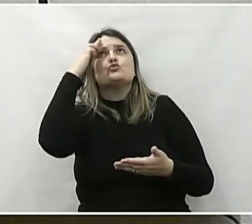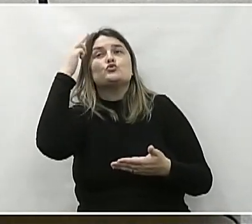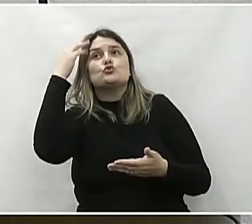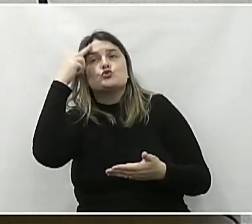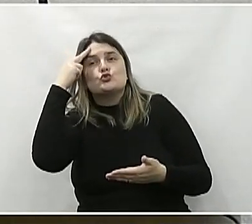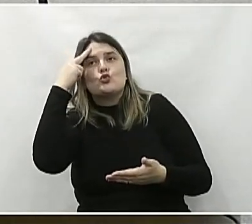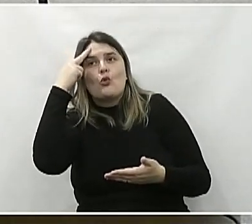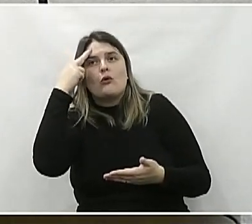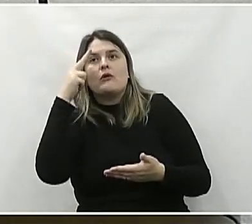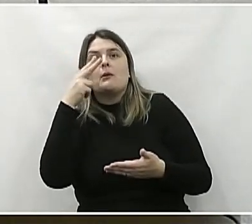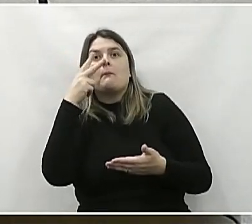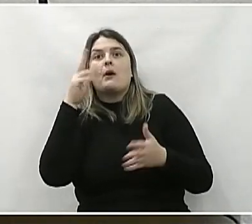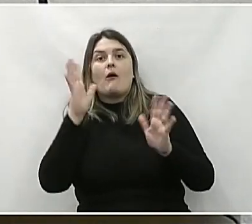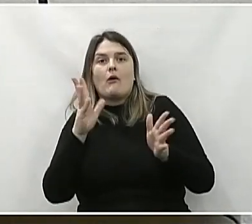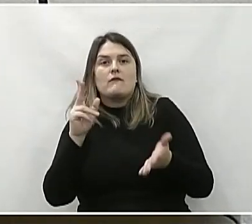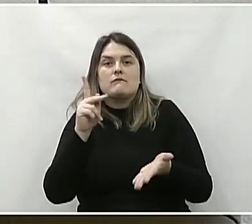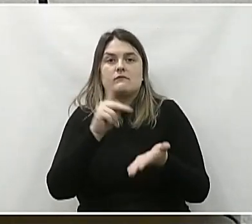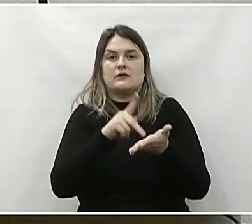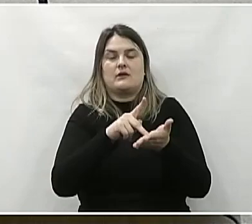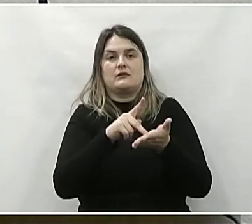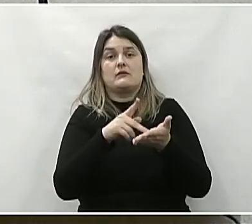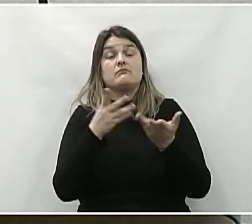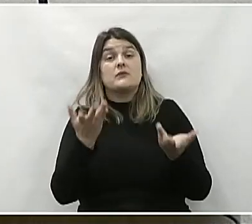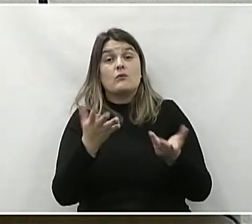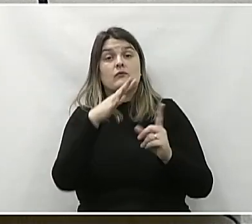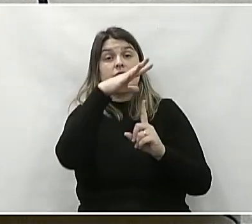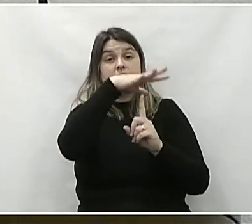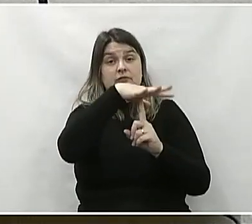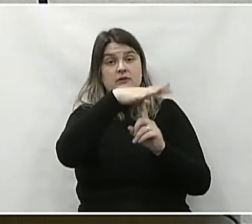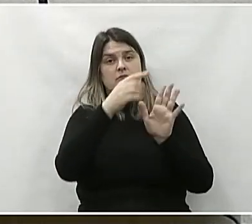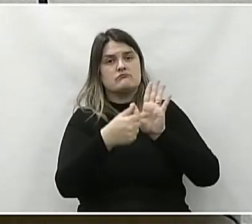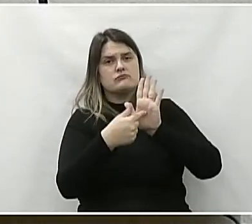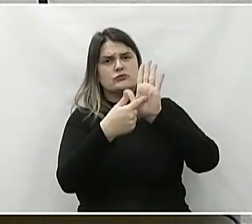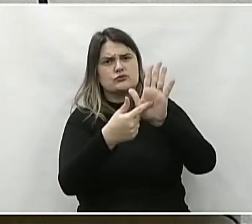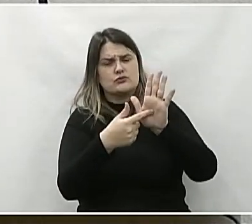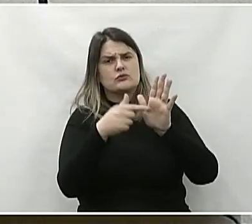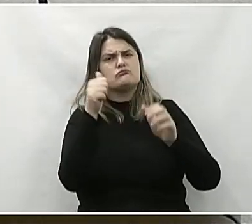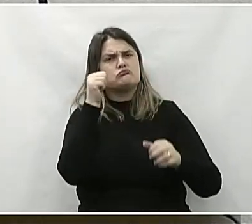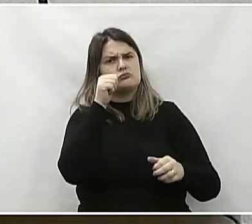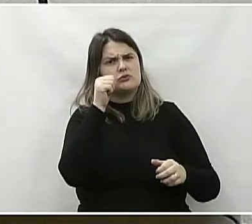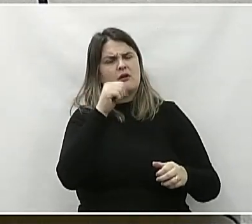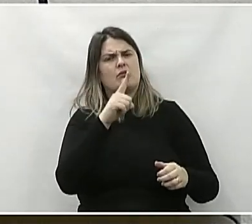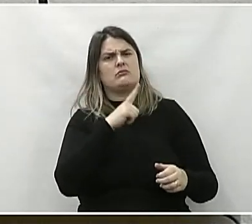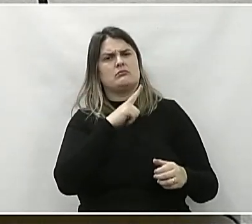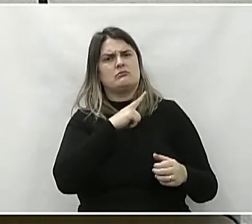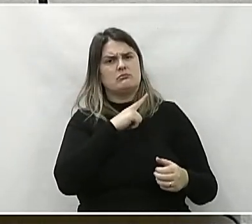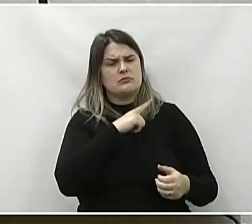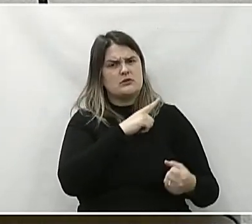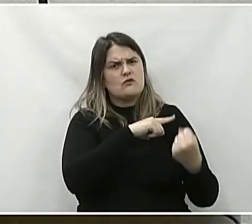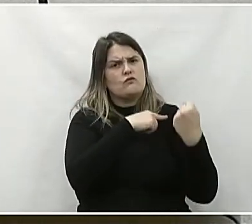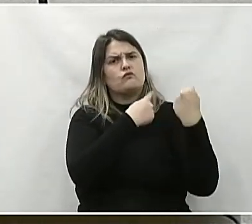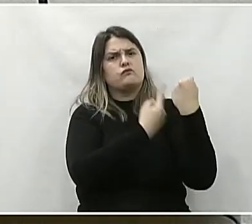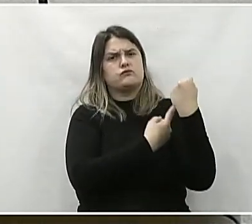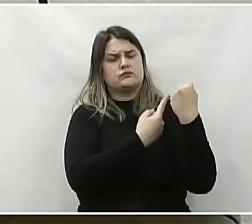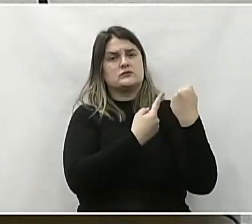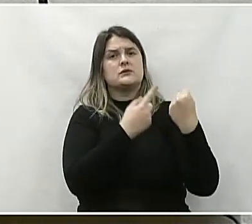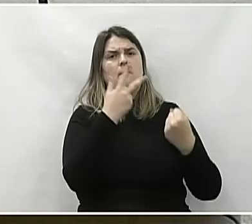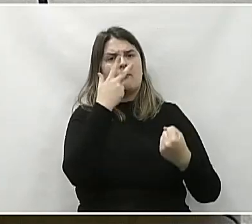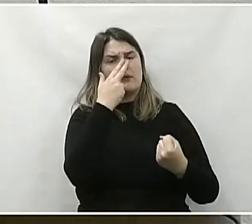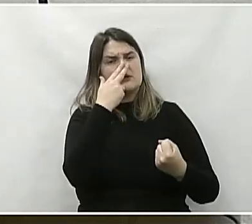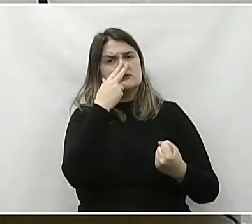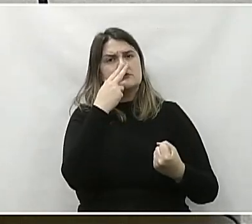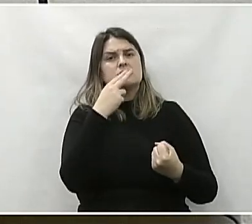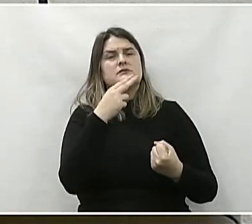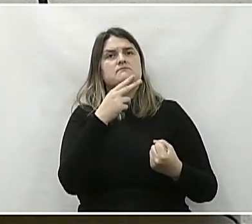acontecer e realmente essa feira mostrou a força da mulher e não da Vitória o sonho de se